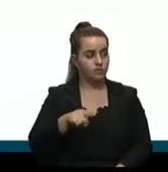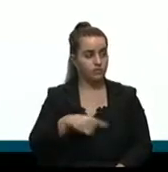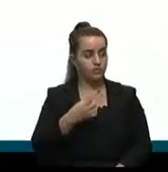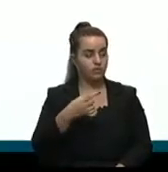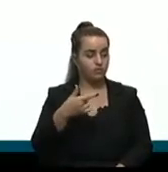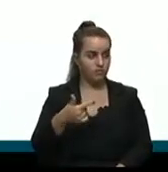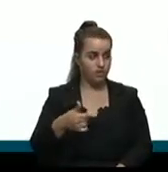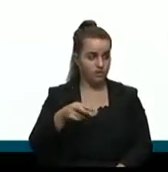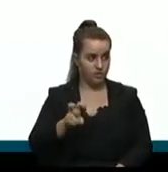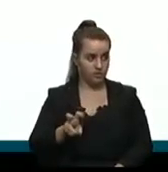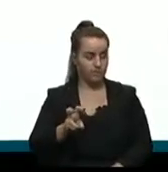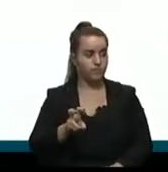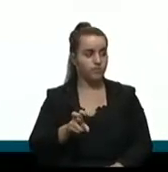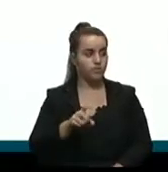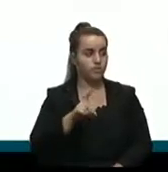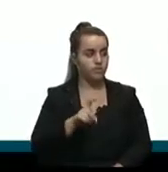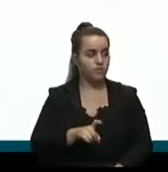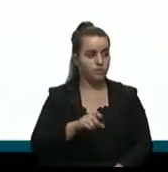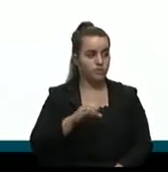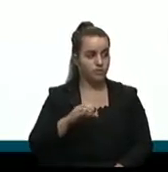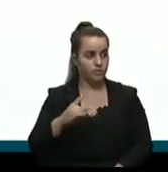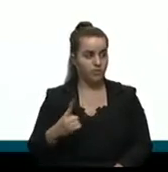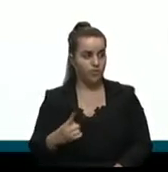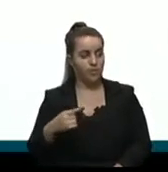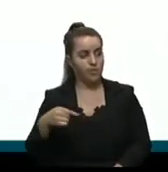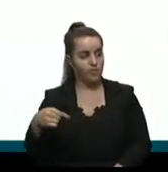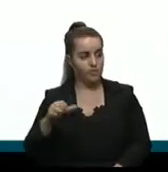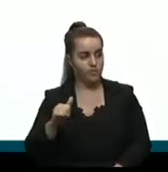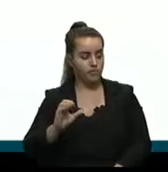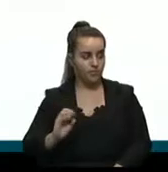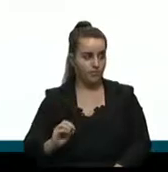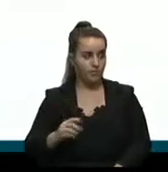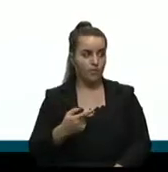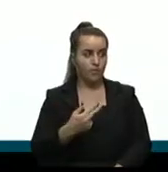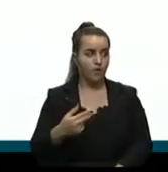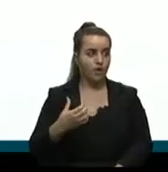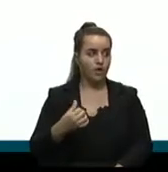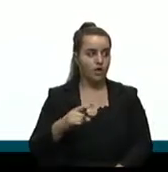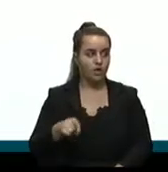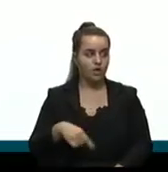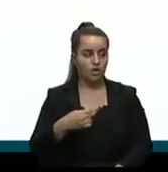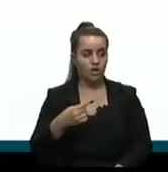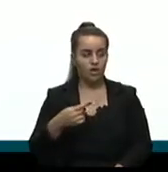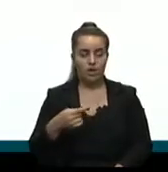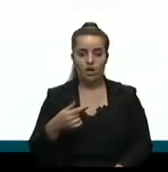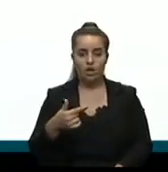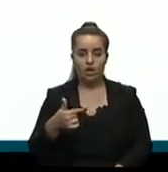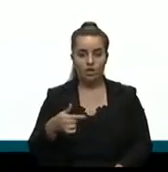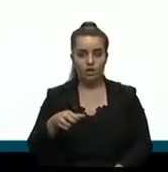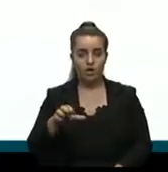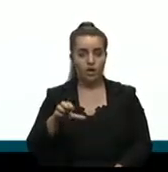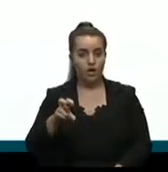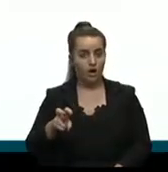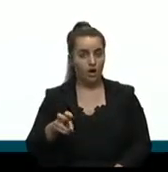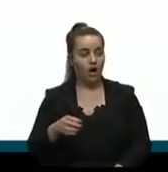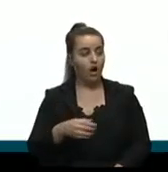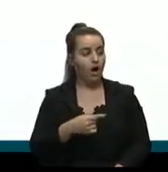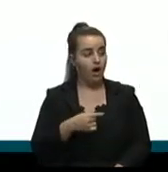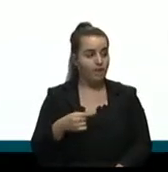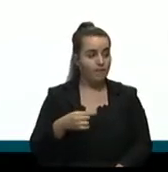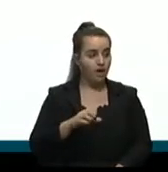6,25. XC1 menos 80 igual a 6,25. Passamos o menos 80 para o lado direito com a